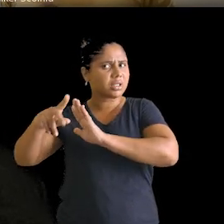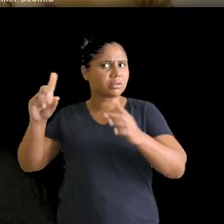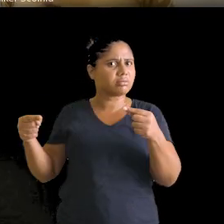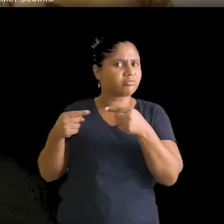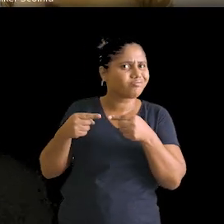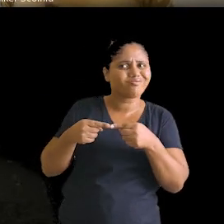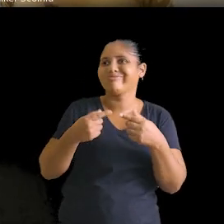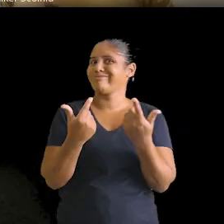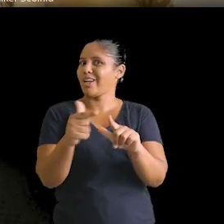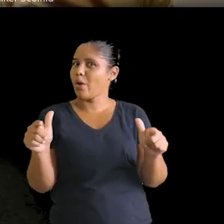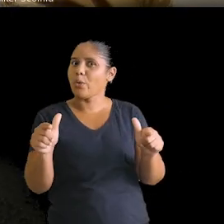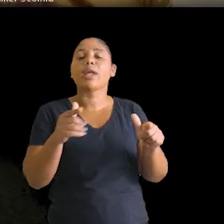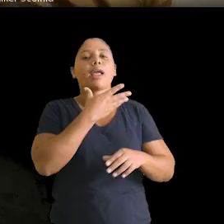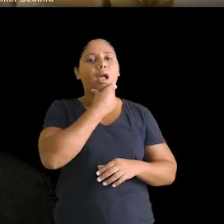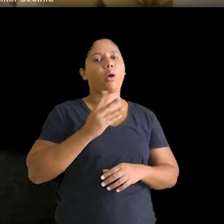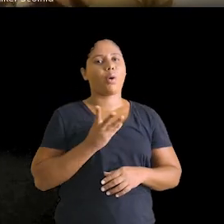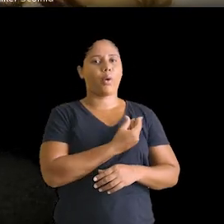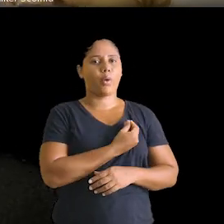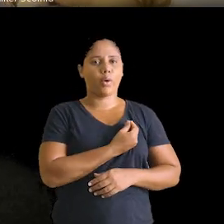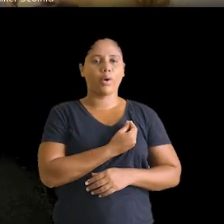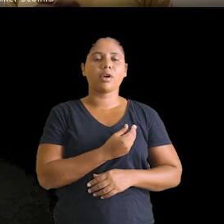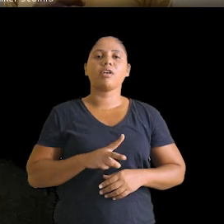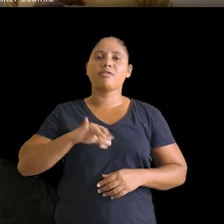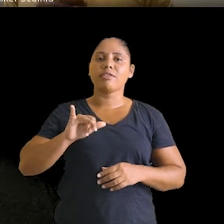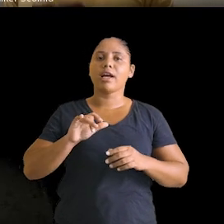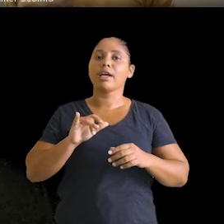trans. Superar barreiras da